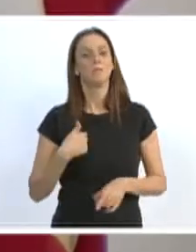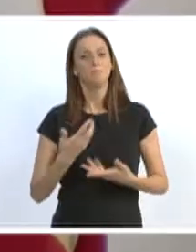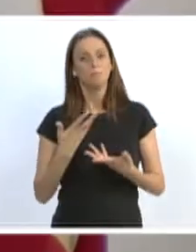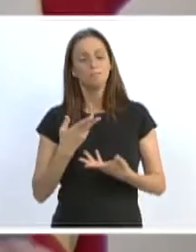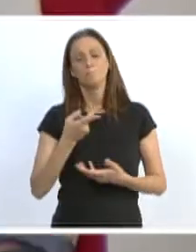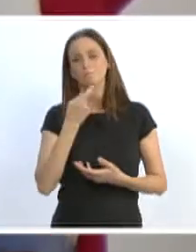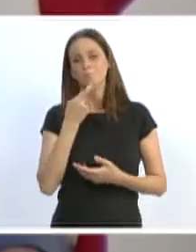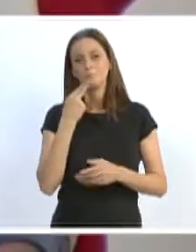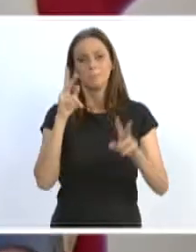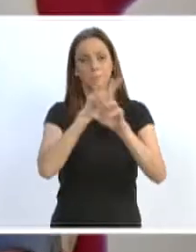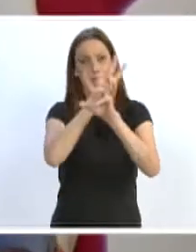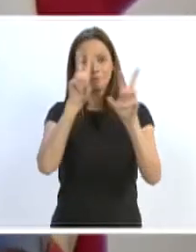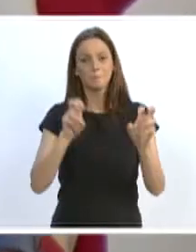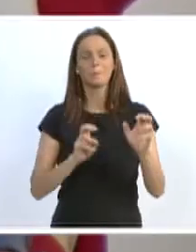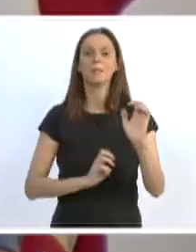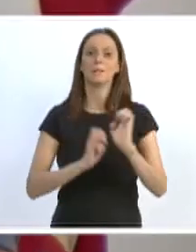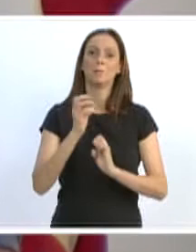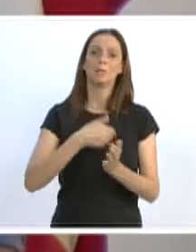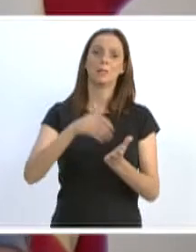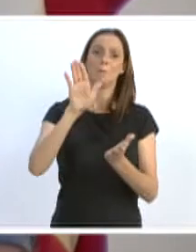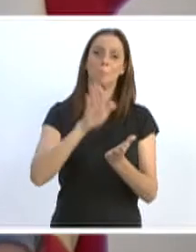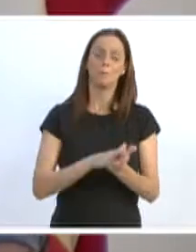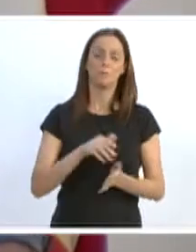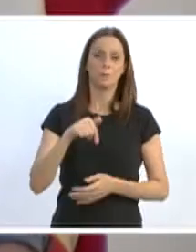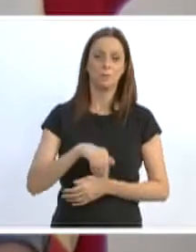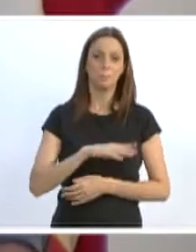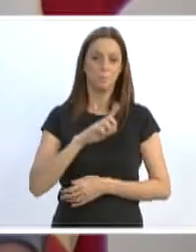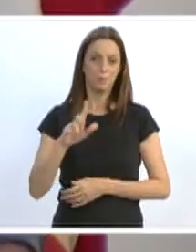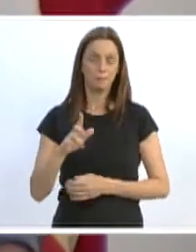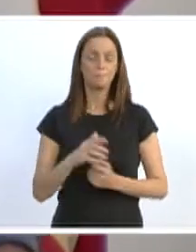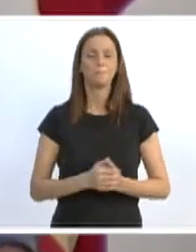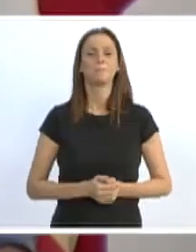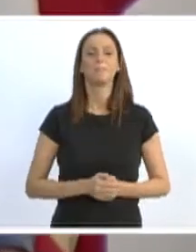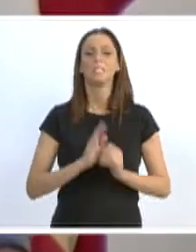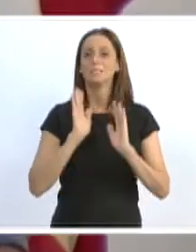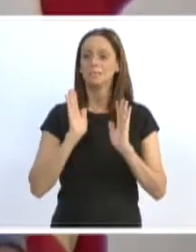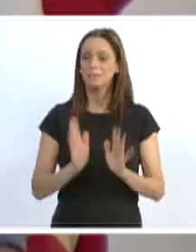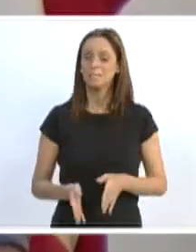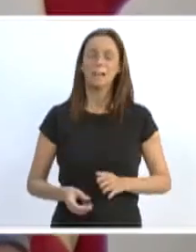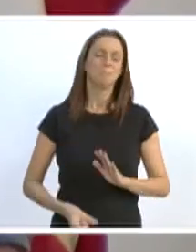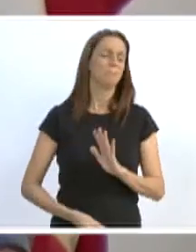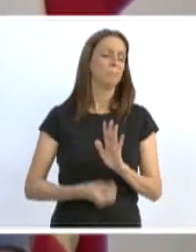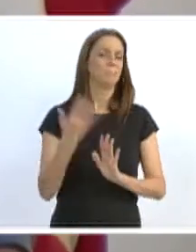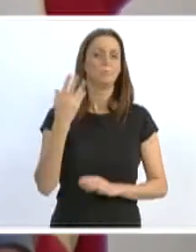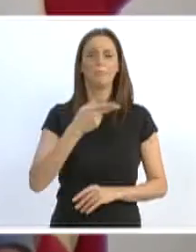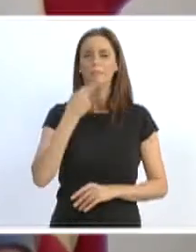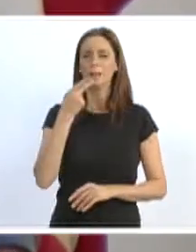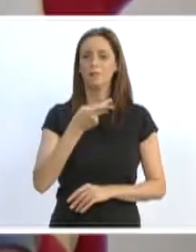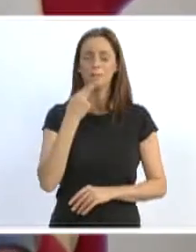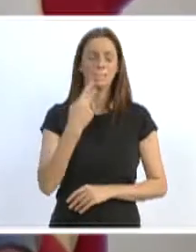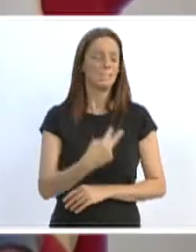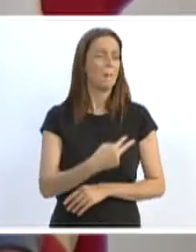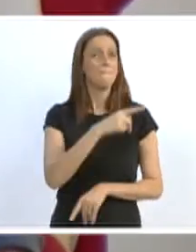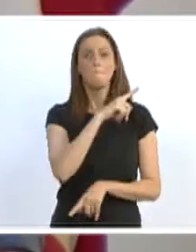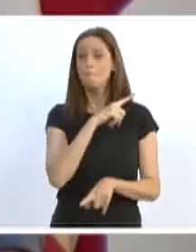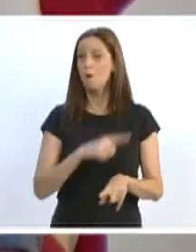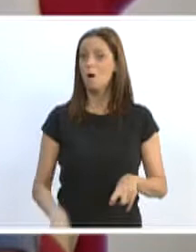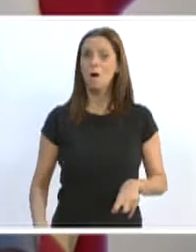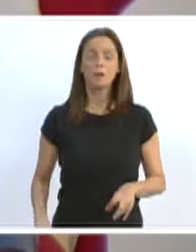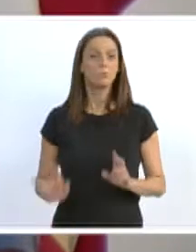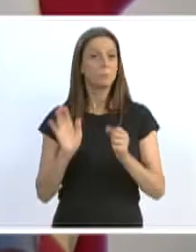à indústria da multa na nossa cidade eu tenho falado isso aqui constantemente e não podemos esconder a